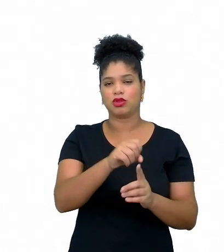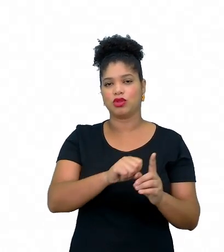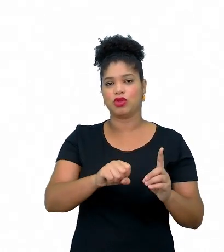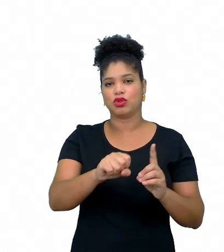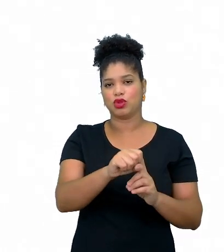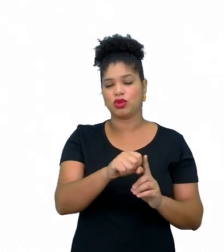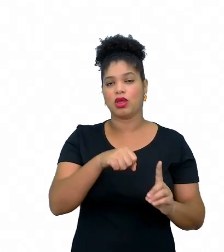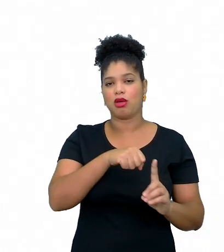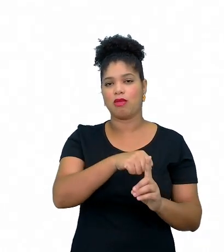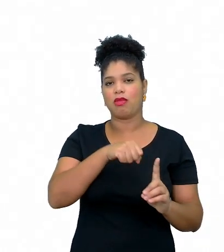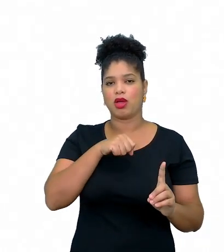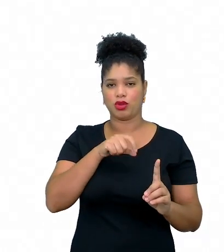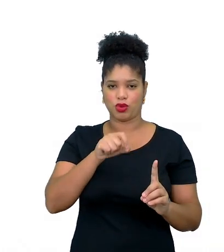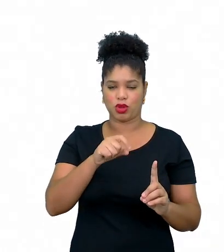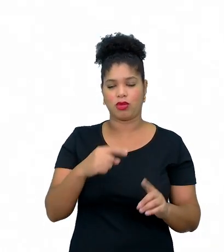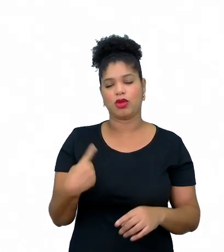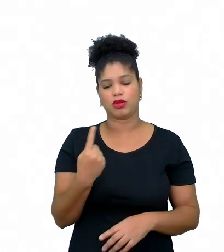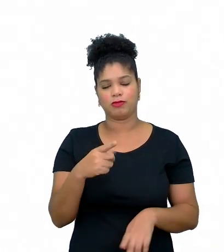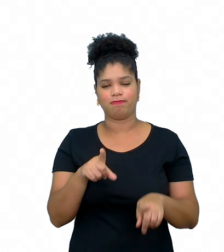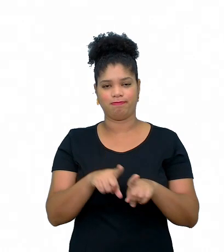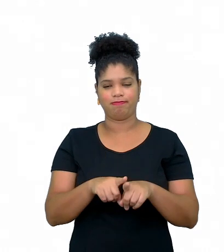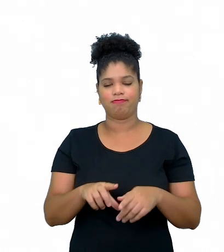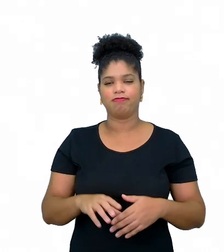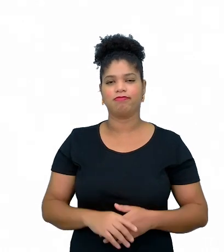para nós mesmos.